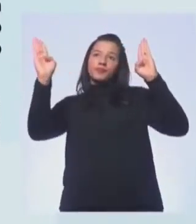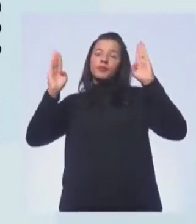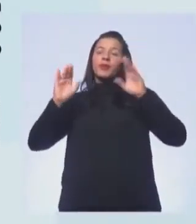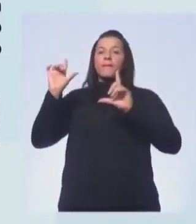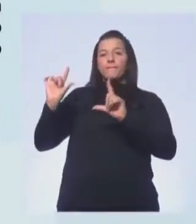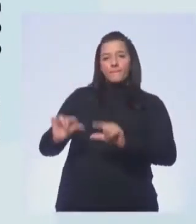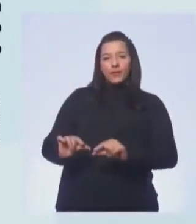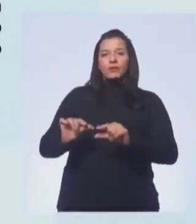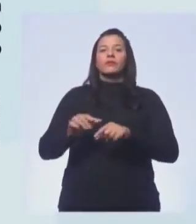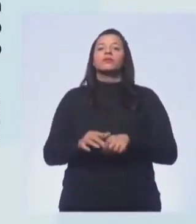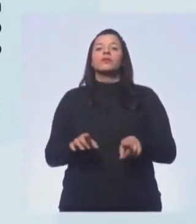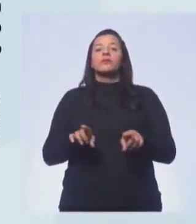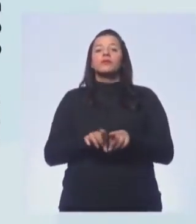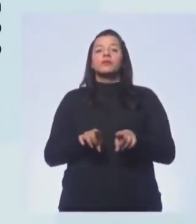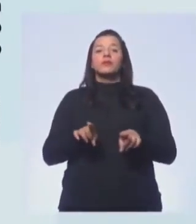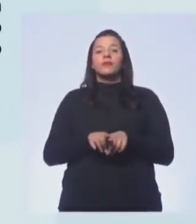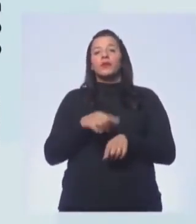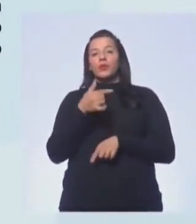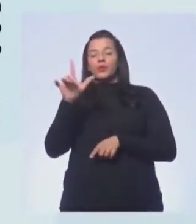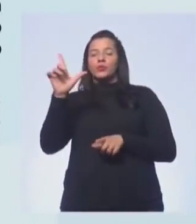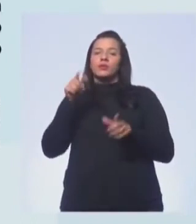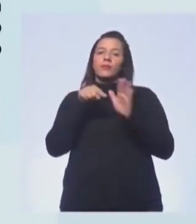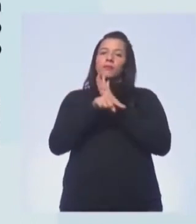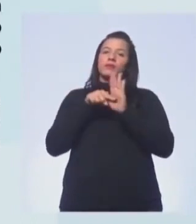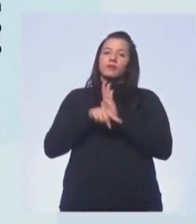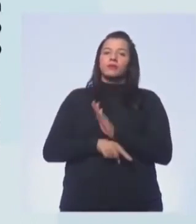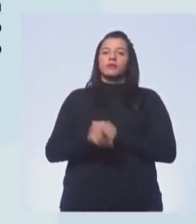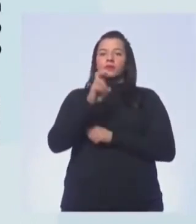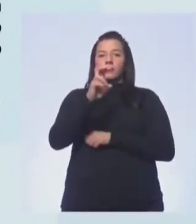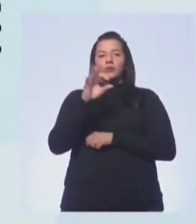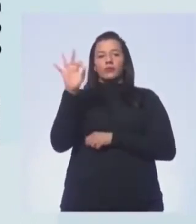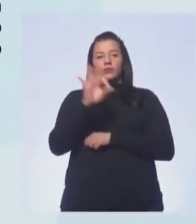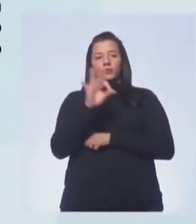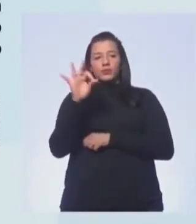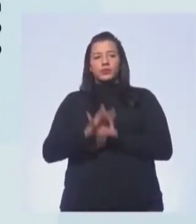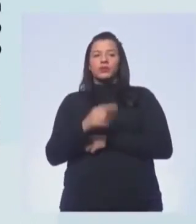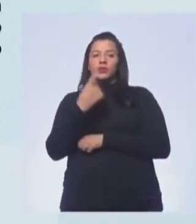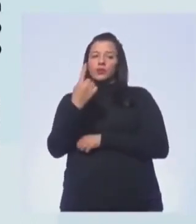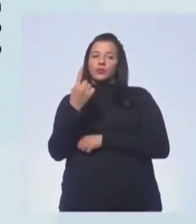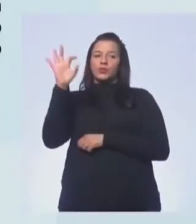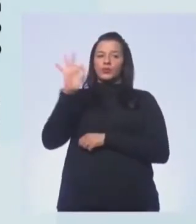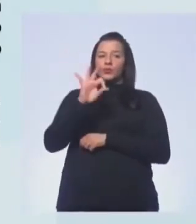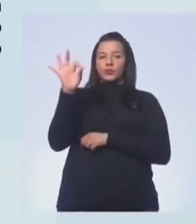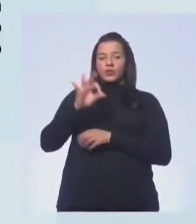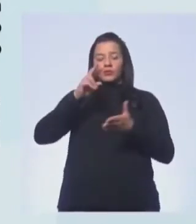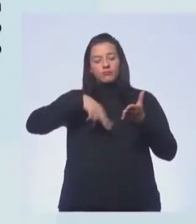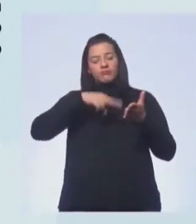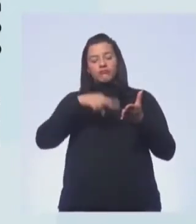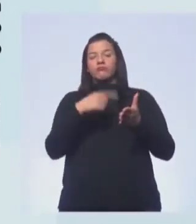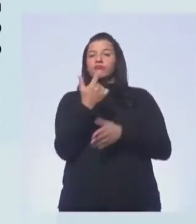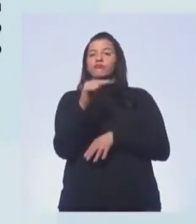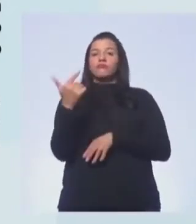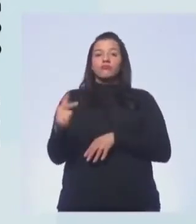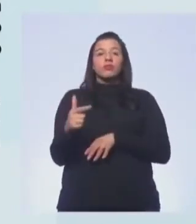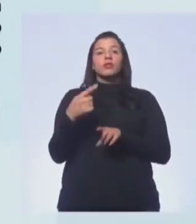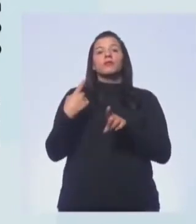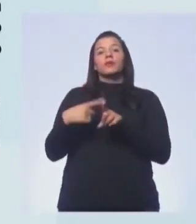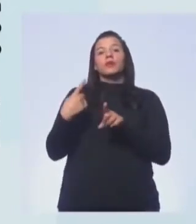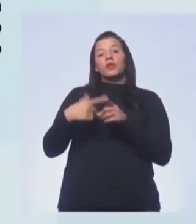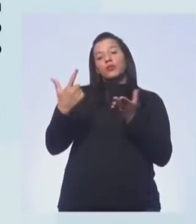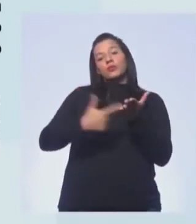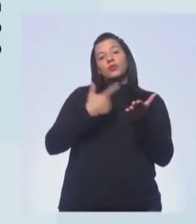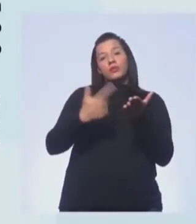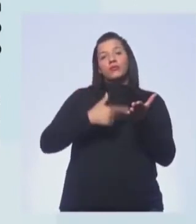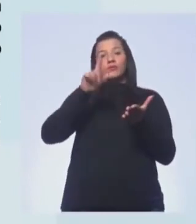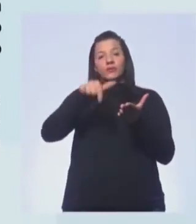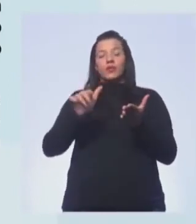Zoara. Segundo a pesquisa, 5% dos leitores e 1% dos não leitores disseram não ter lido porque os livros são